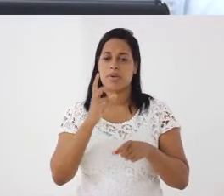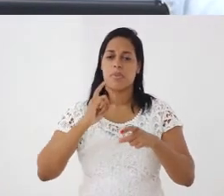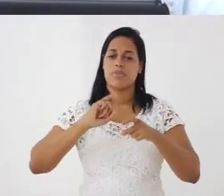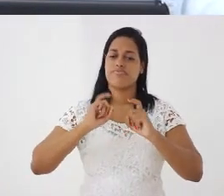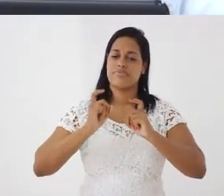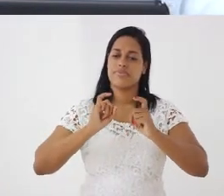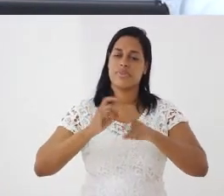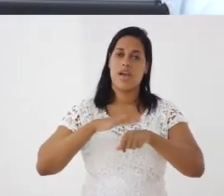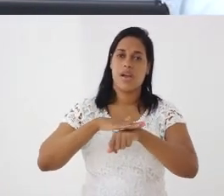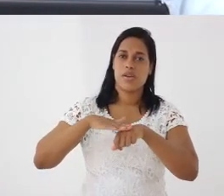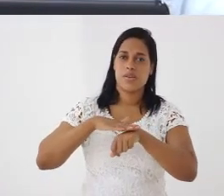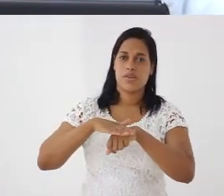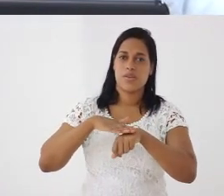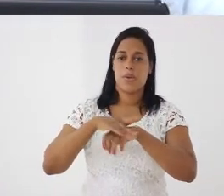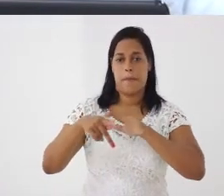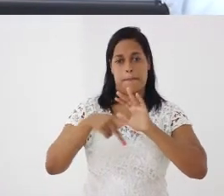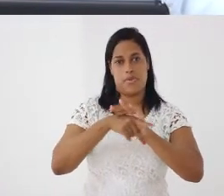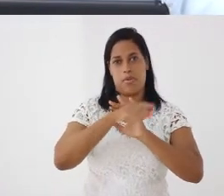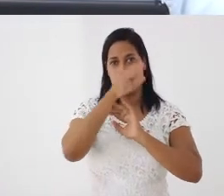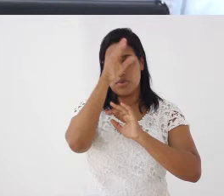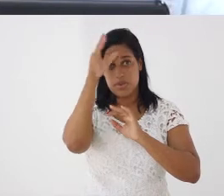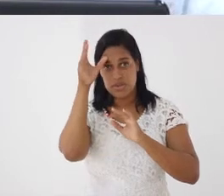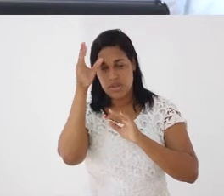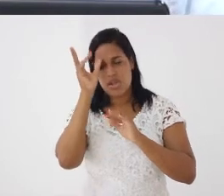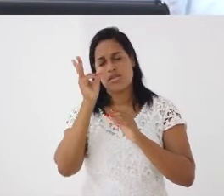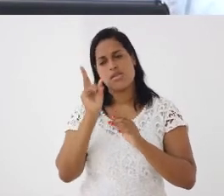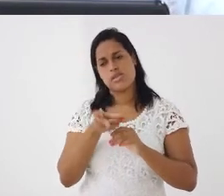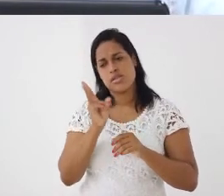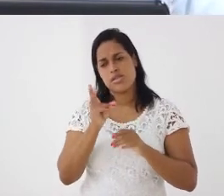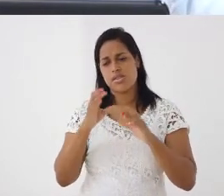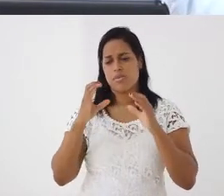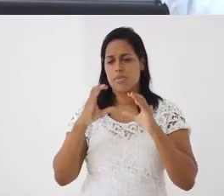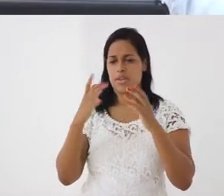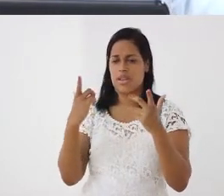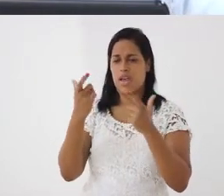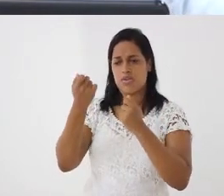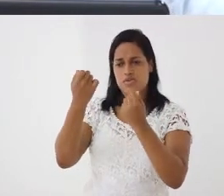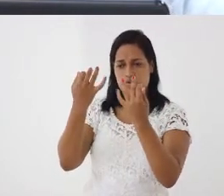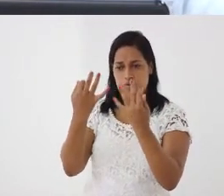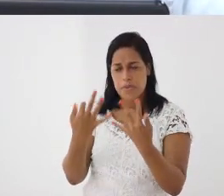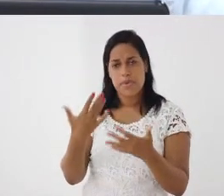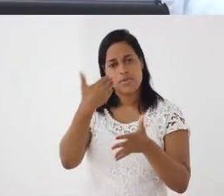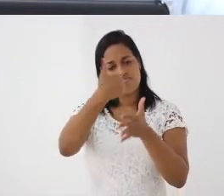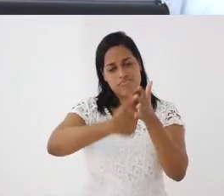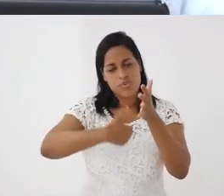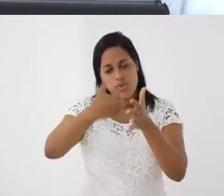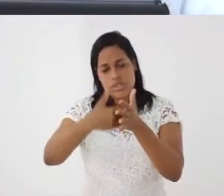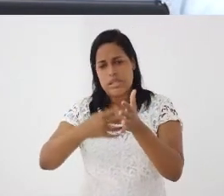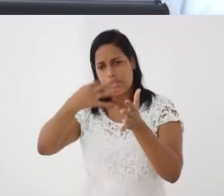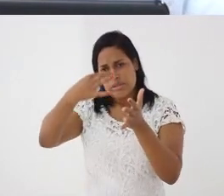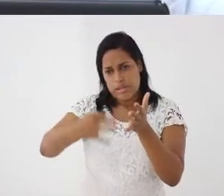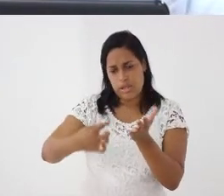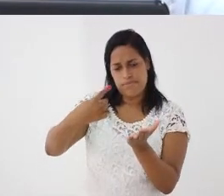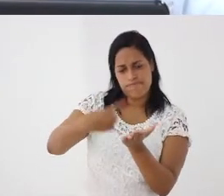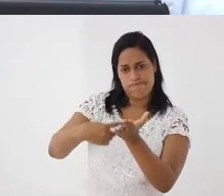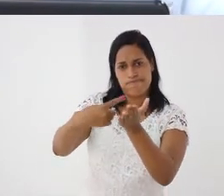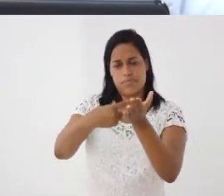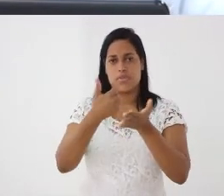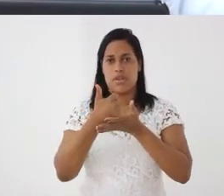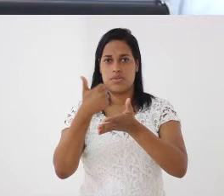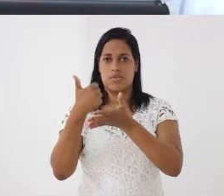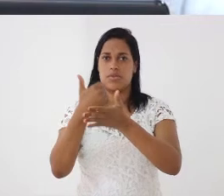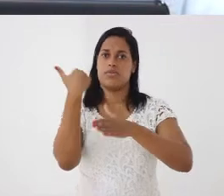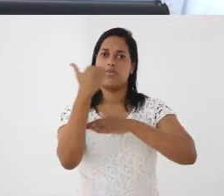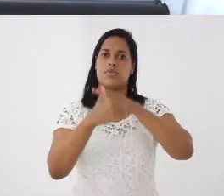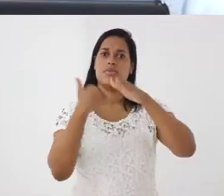um diálogo com seus fornecedores, sendo transparente em suas ações, cumprindo os contratos estabelecidos, contribuindo